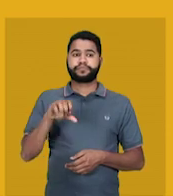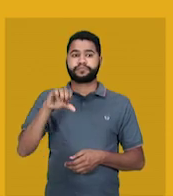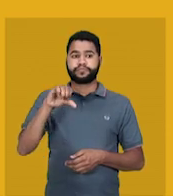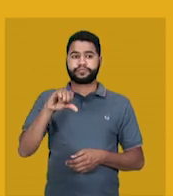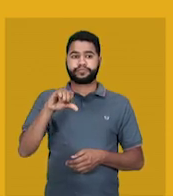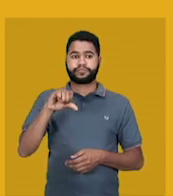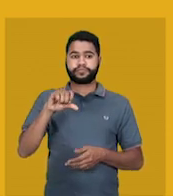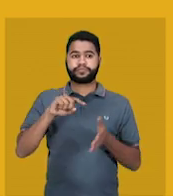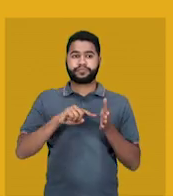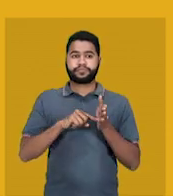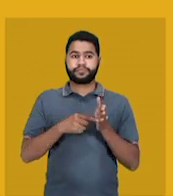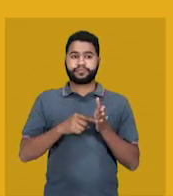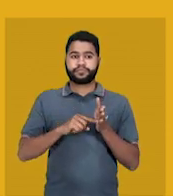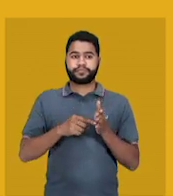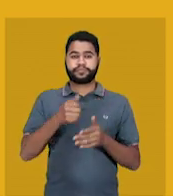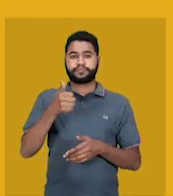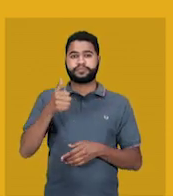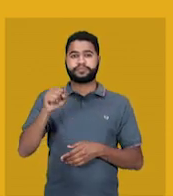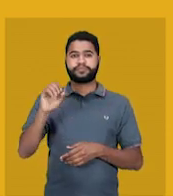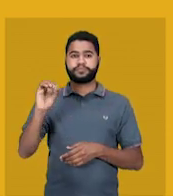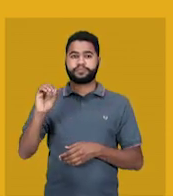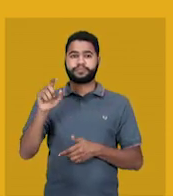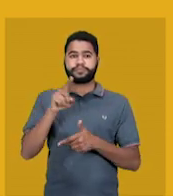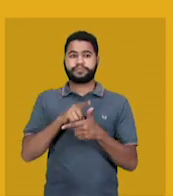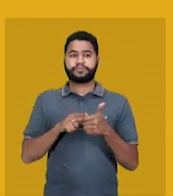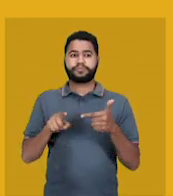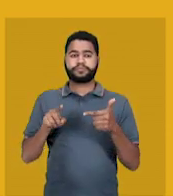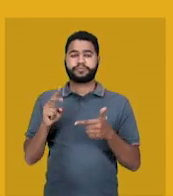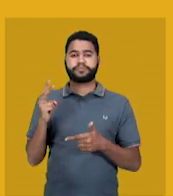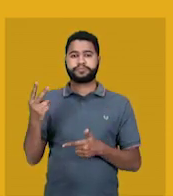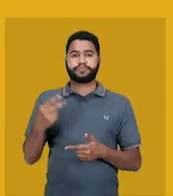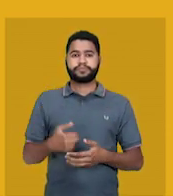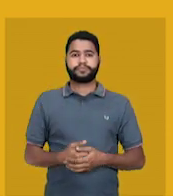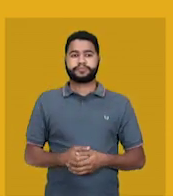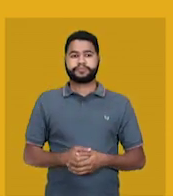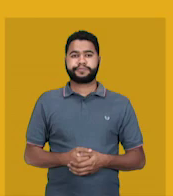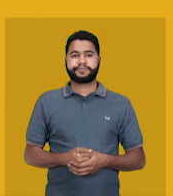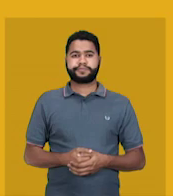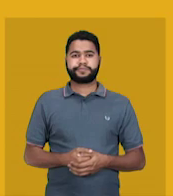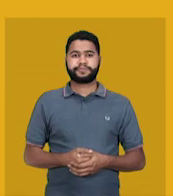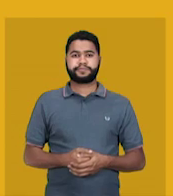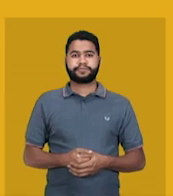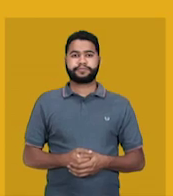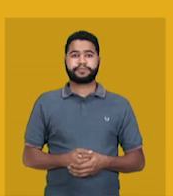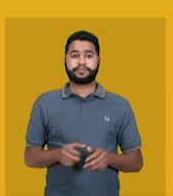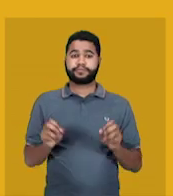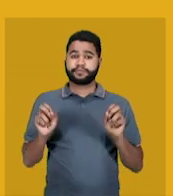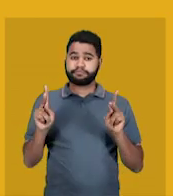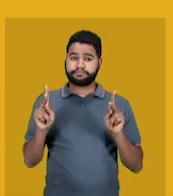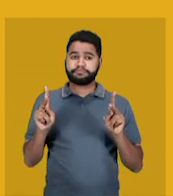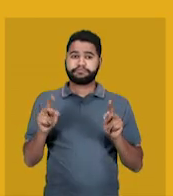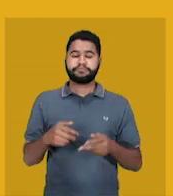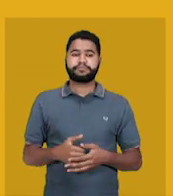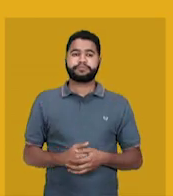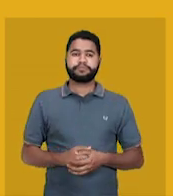9x 180 dividido por 2 Oi ok